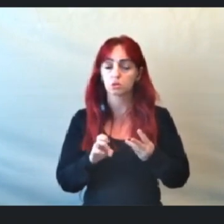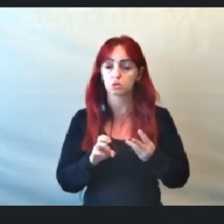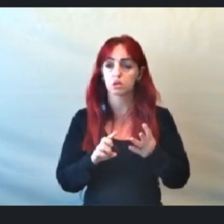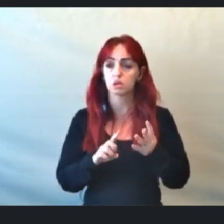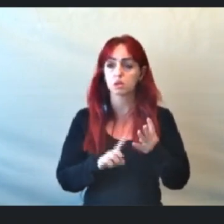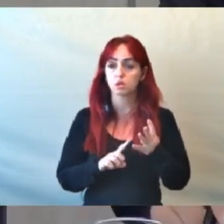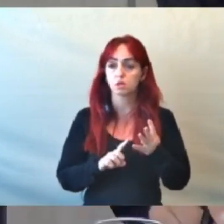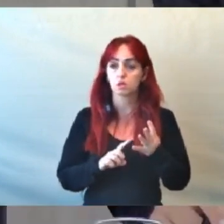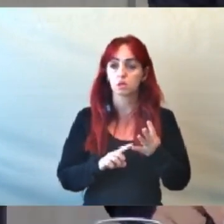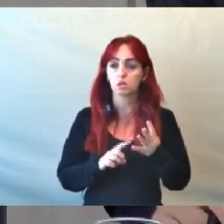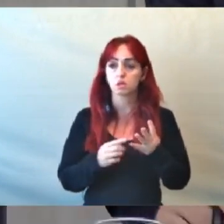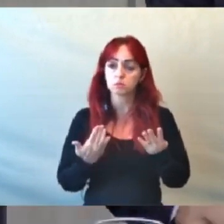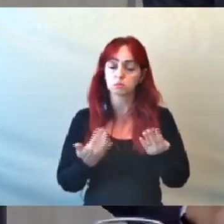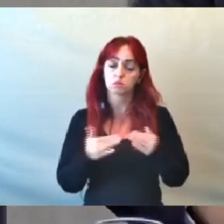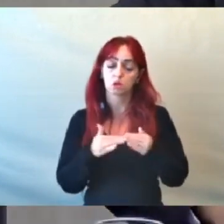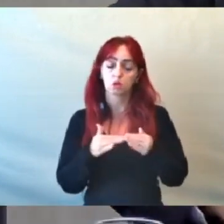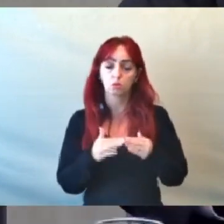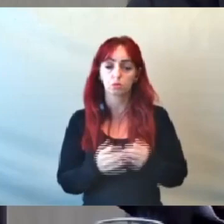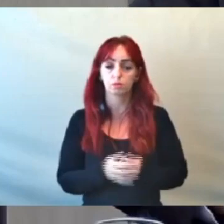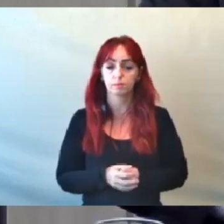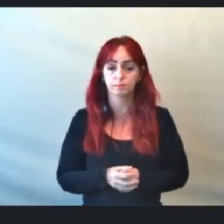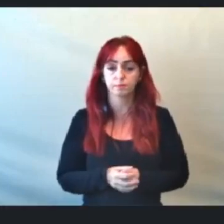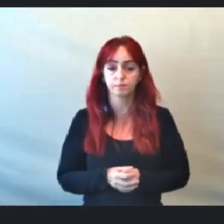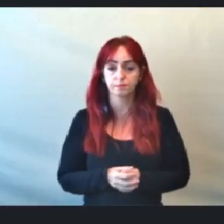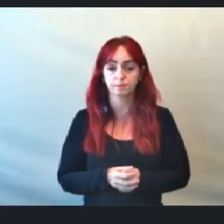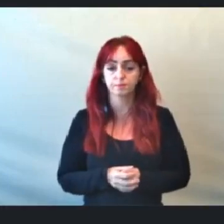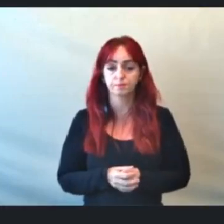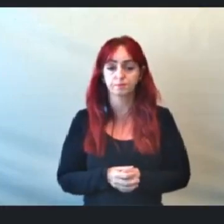acordo. Perfeito. Como voto, vereador Cleiton Xavier?